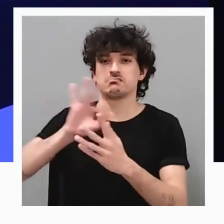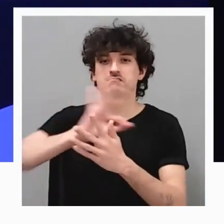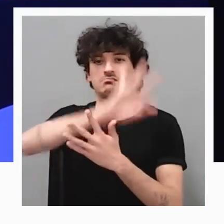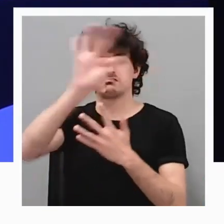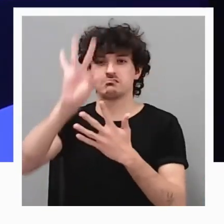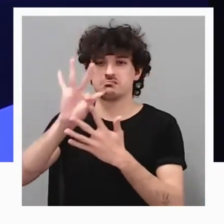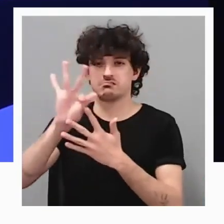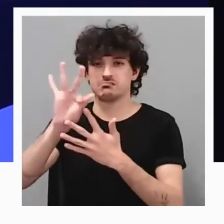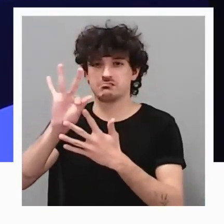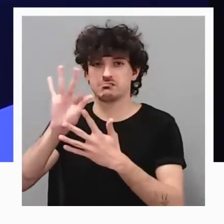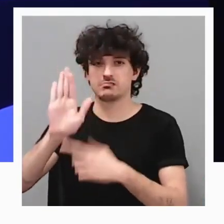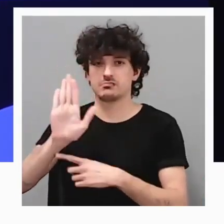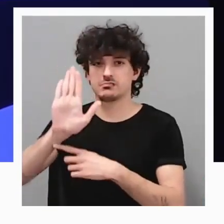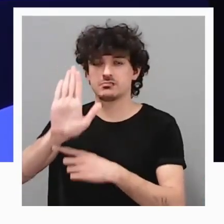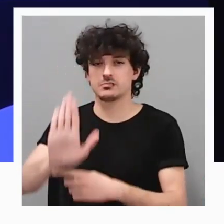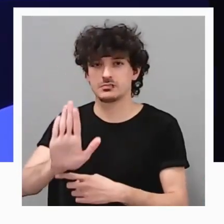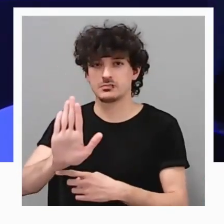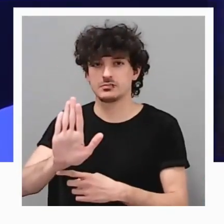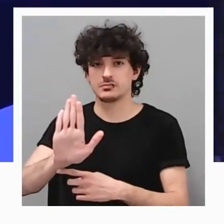lo Gustavo Freitas. Gustavo.